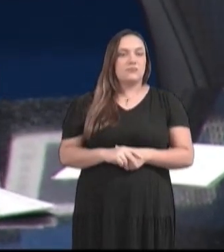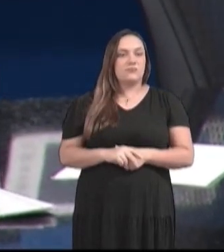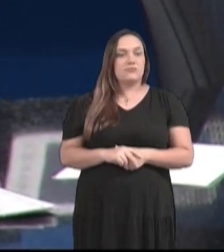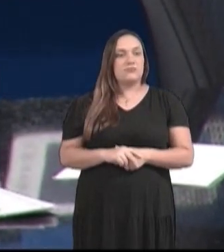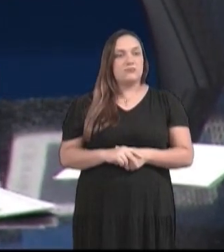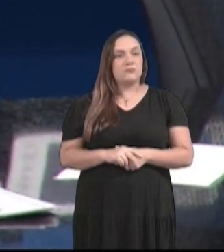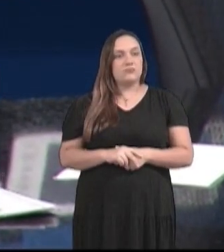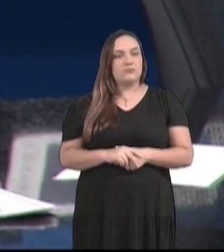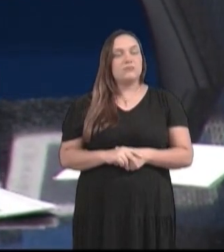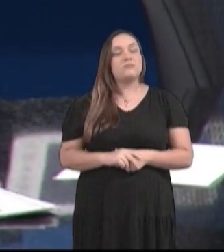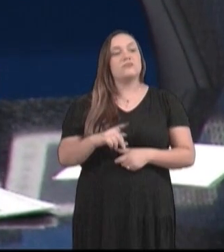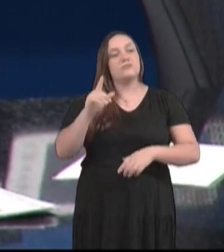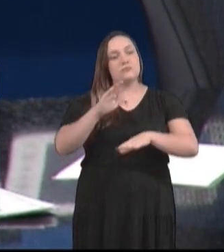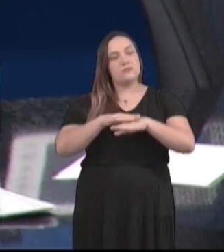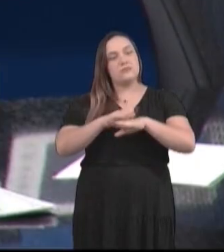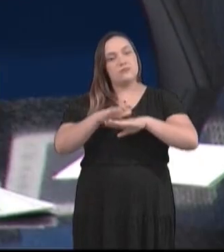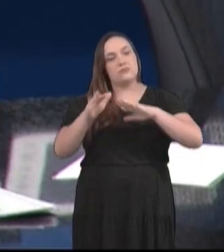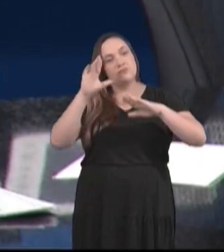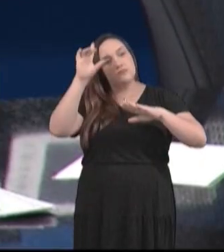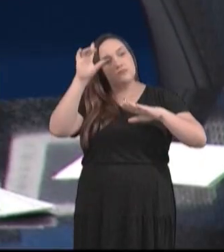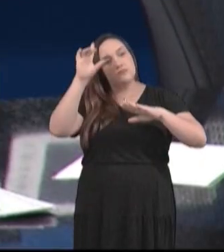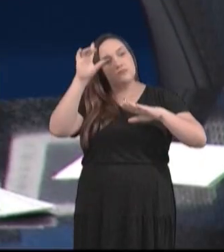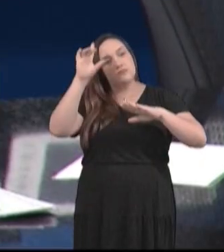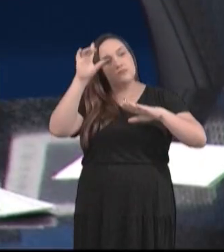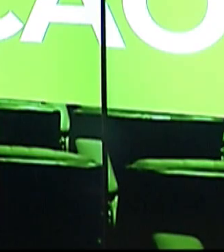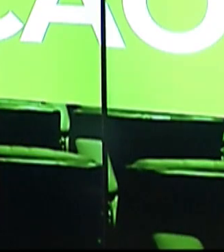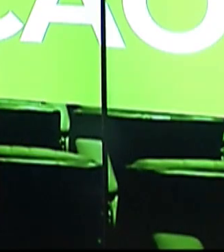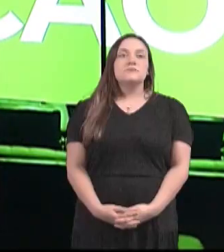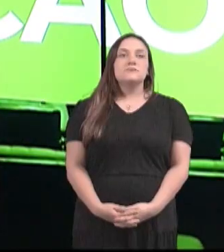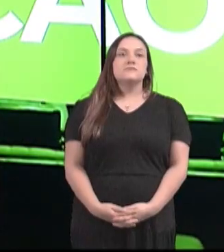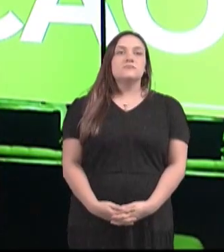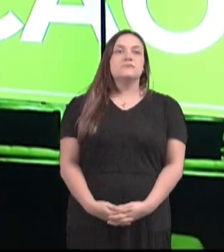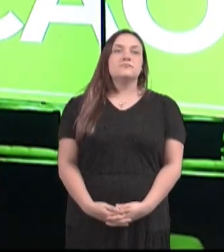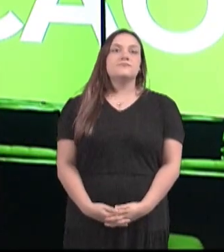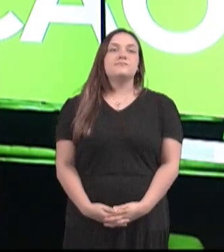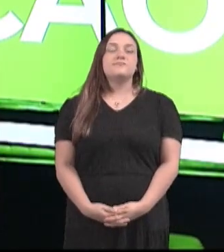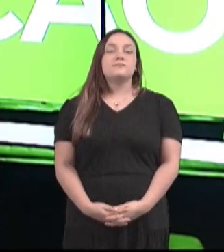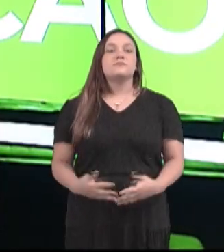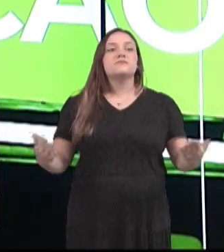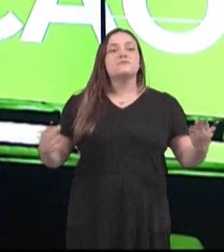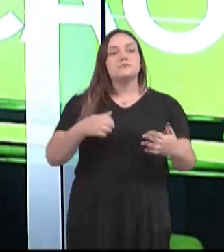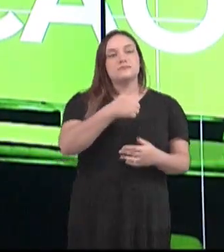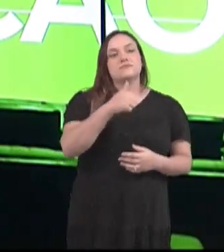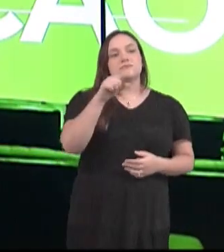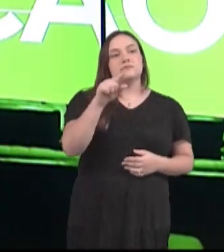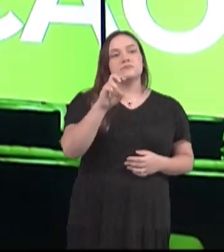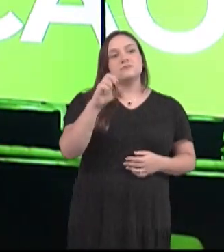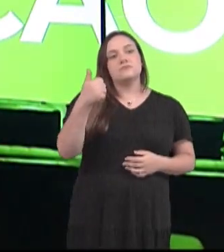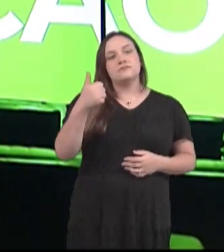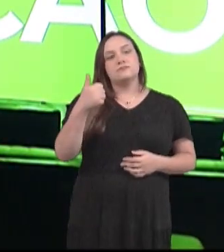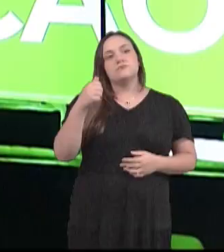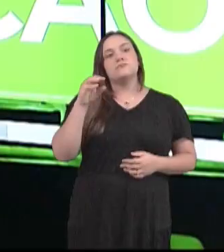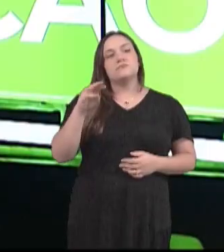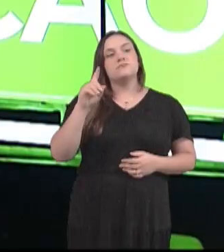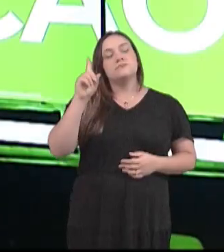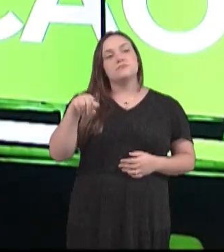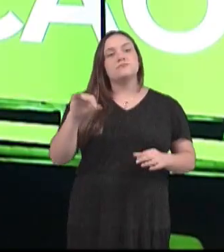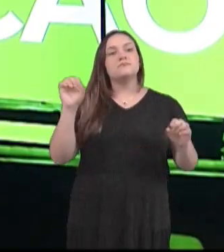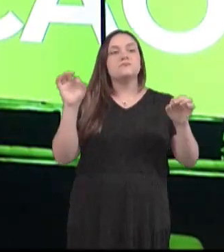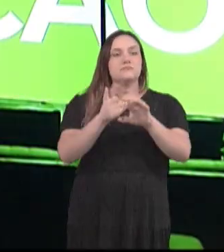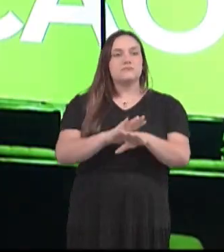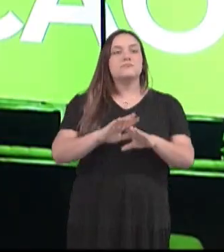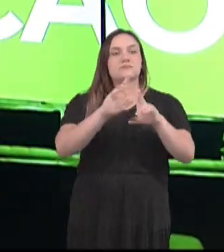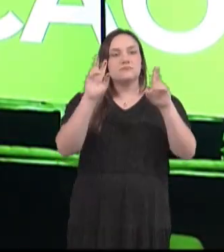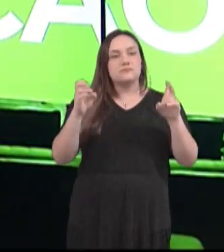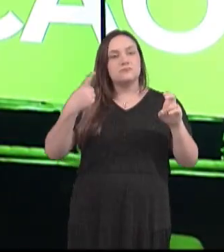mas essa mesa tomará devidas providências. 11h51, então aí a conclusão desse